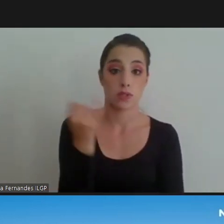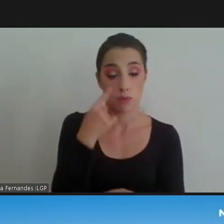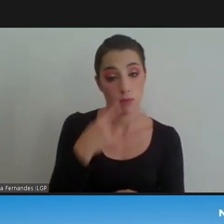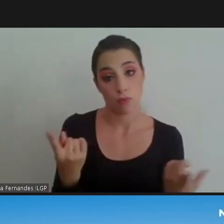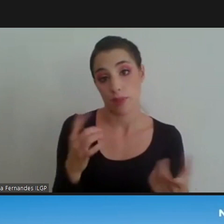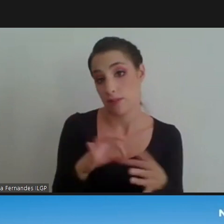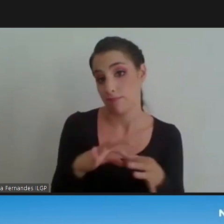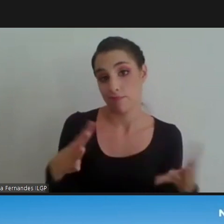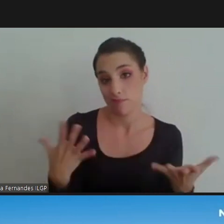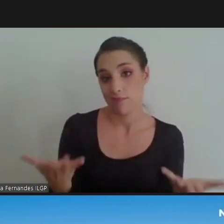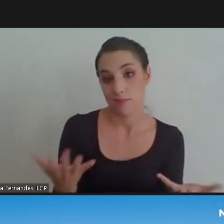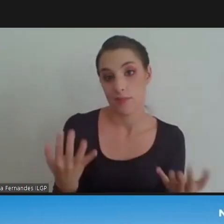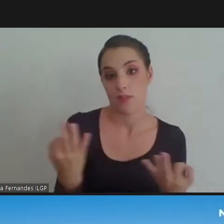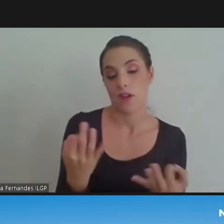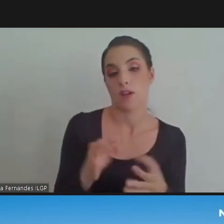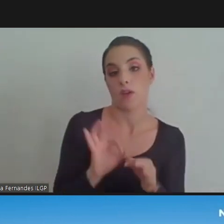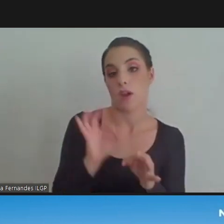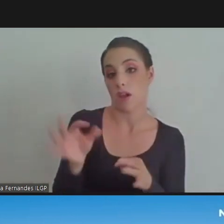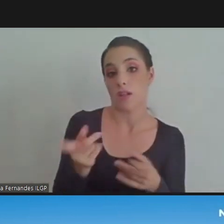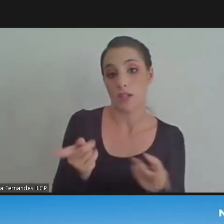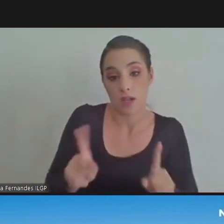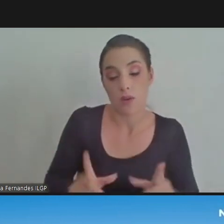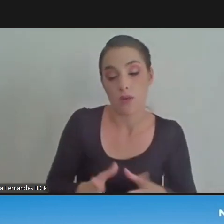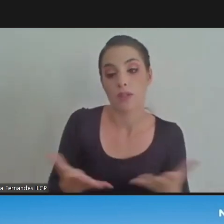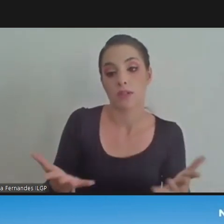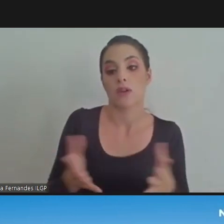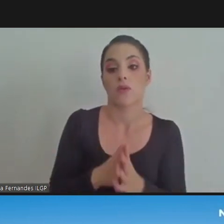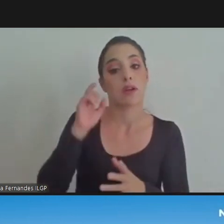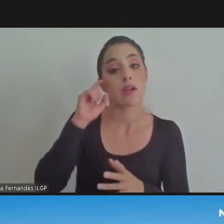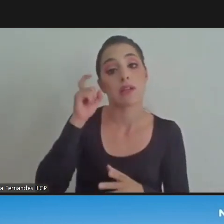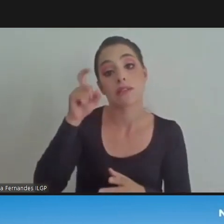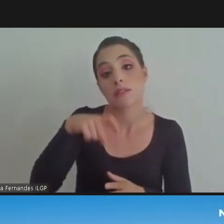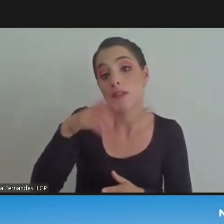muito recomendável. E, quem sabe,